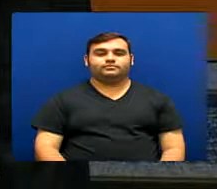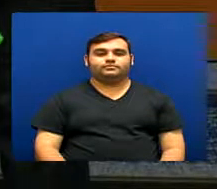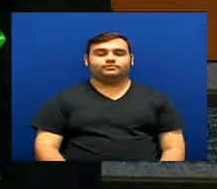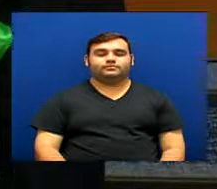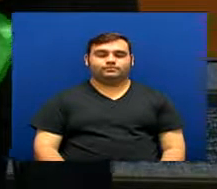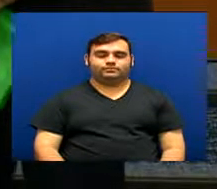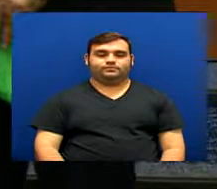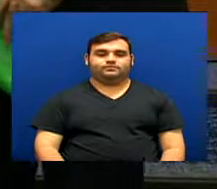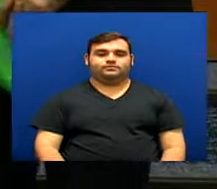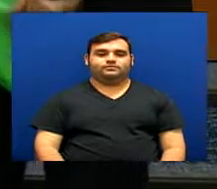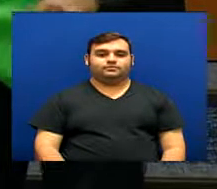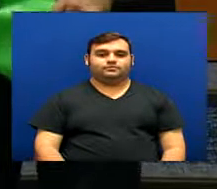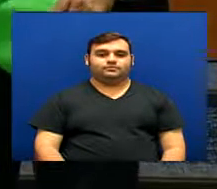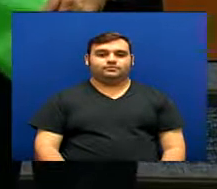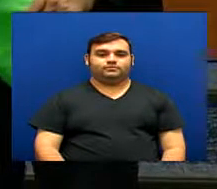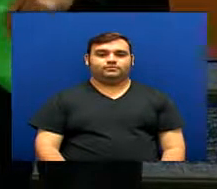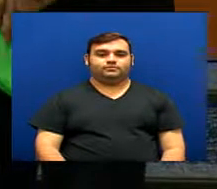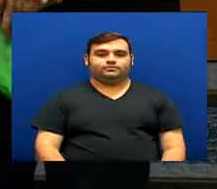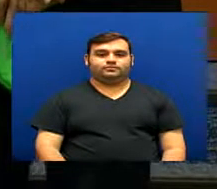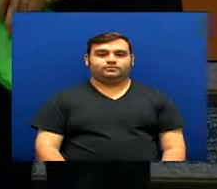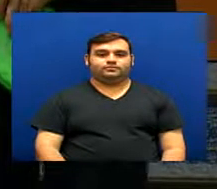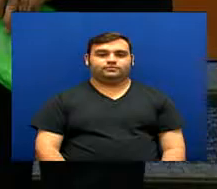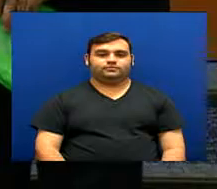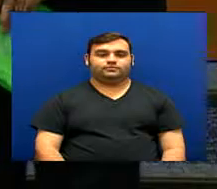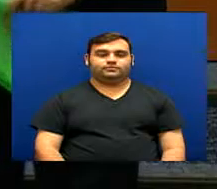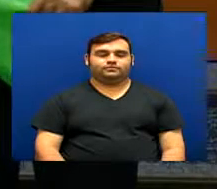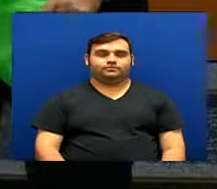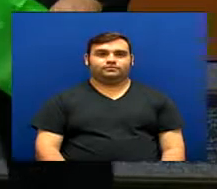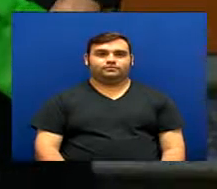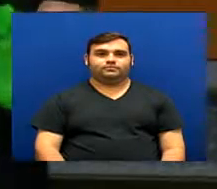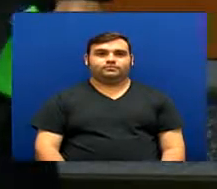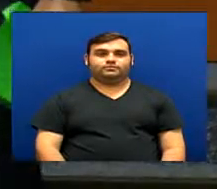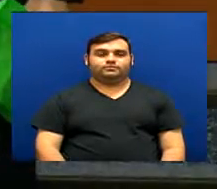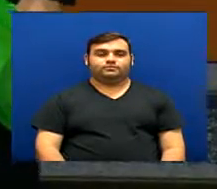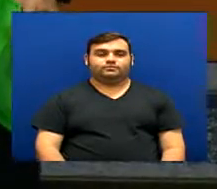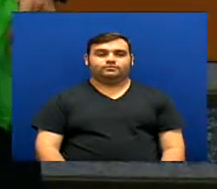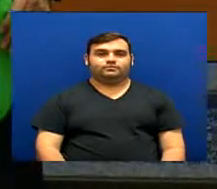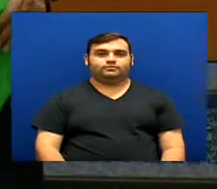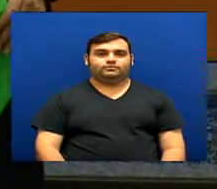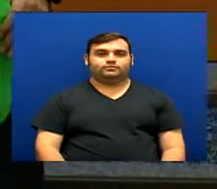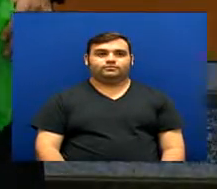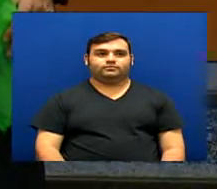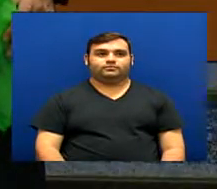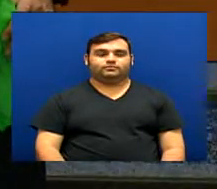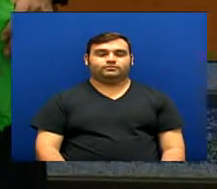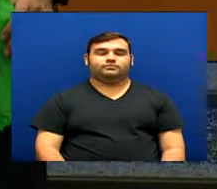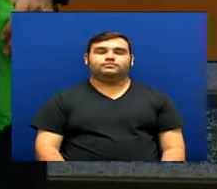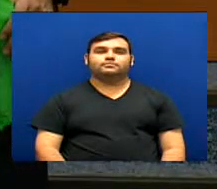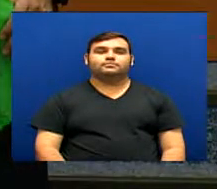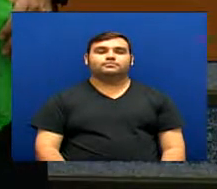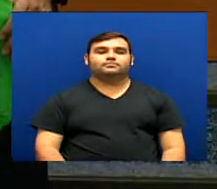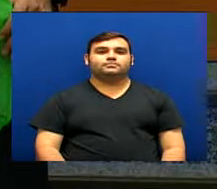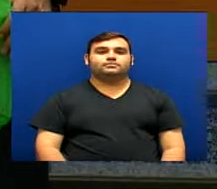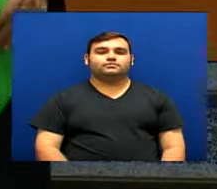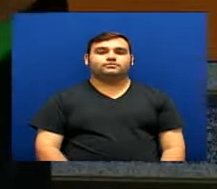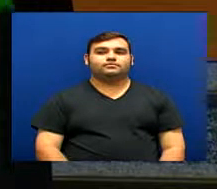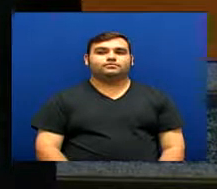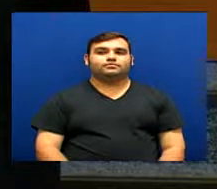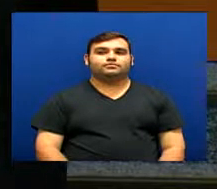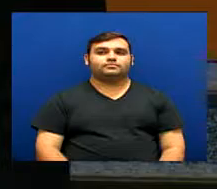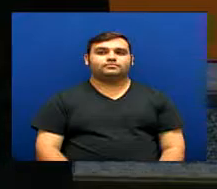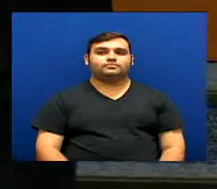né? Eu que gosto muito de estudar. Eu acho que a gente... A matéria de história, porque